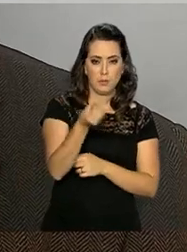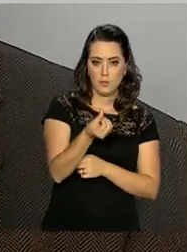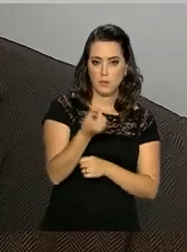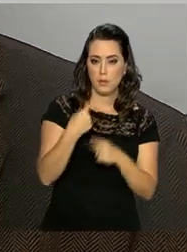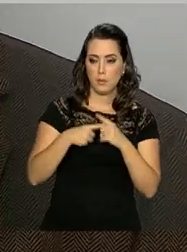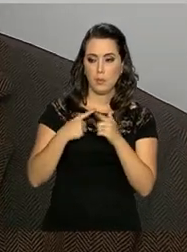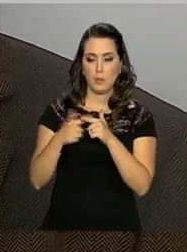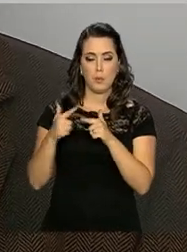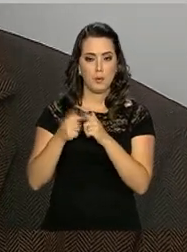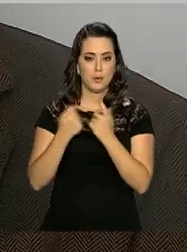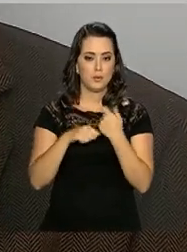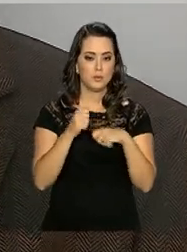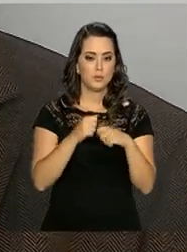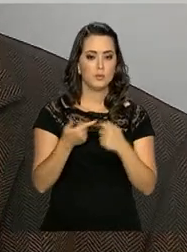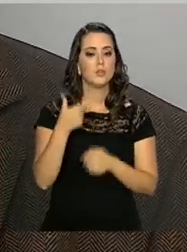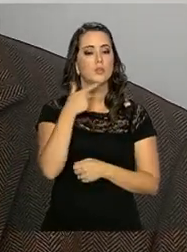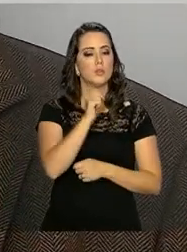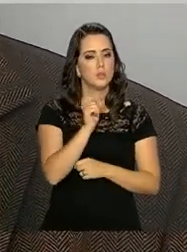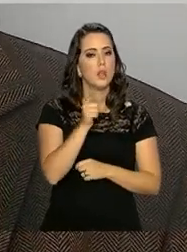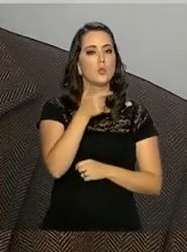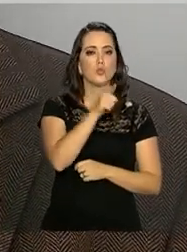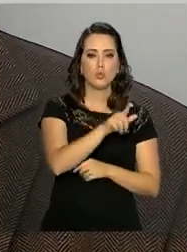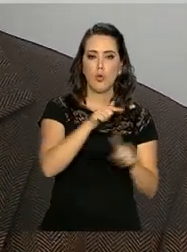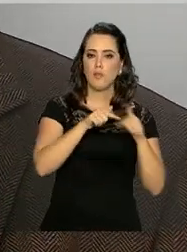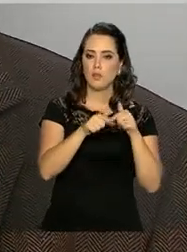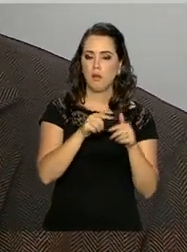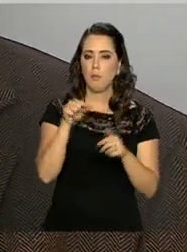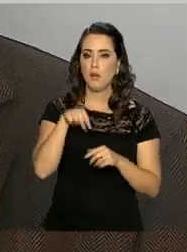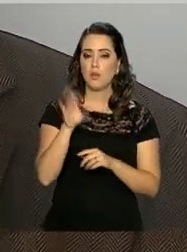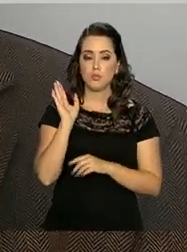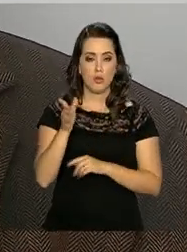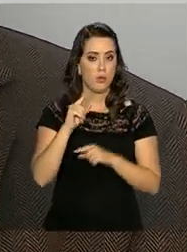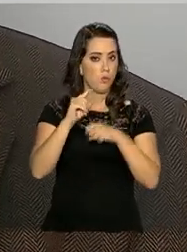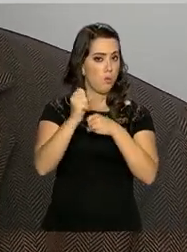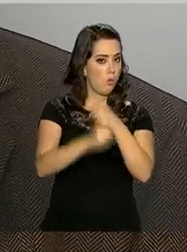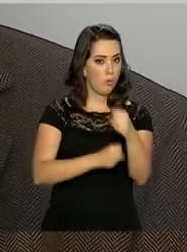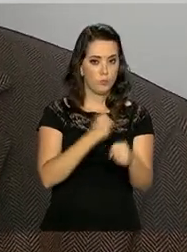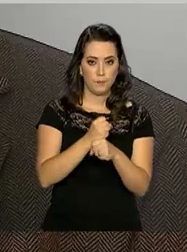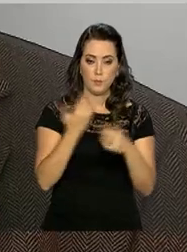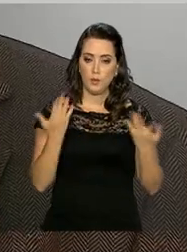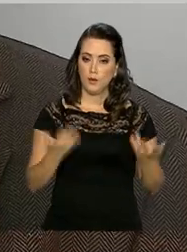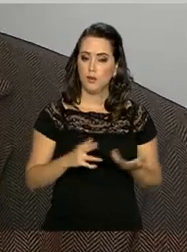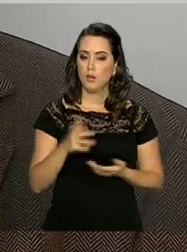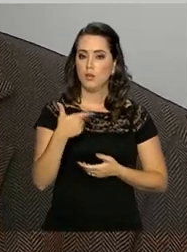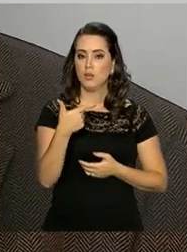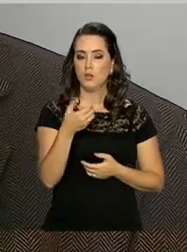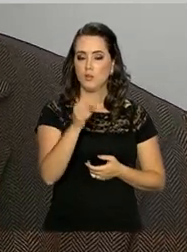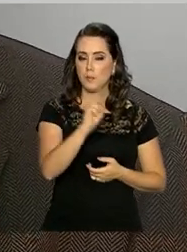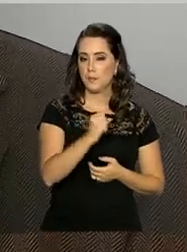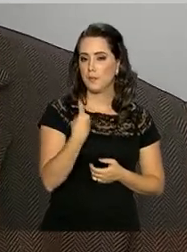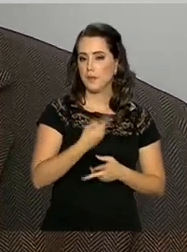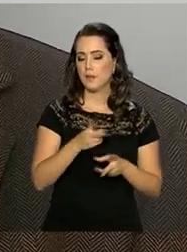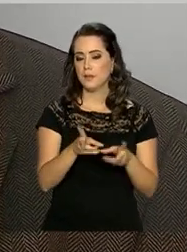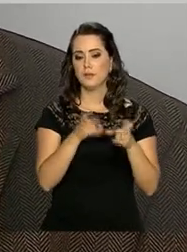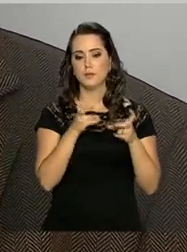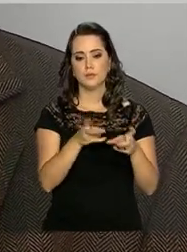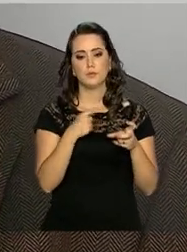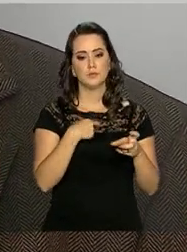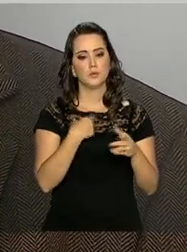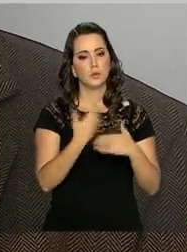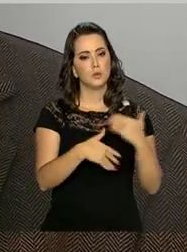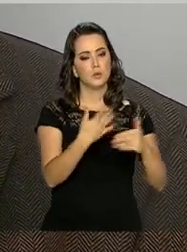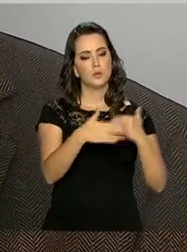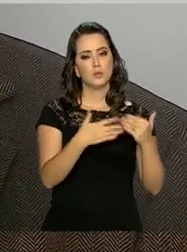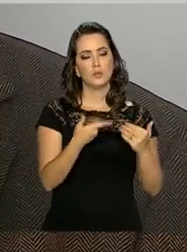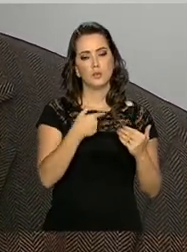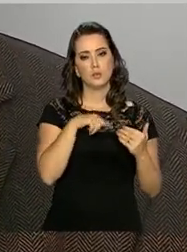e eles conseguem recuperar esse esporte trabalho já em 2017 que no ano de 2018 se observa também que quando a movimentação